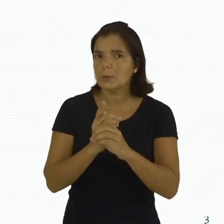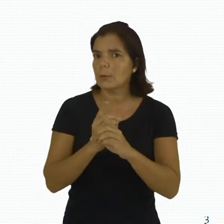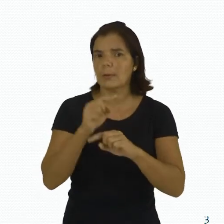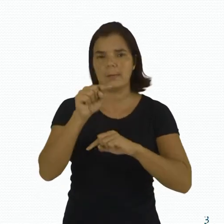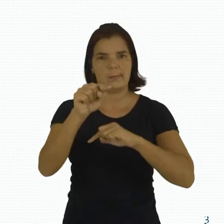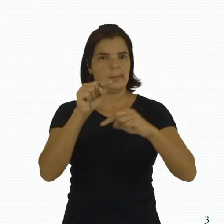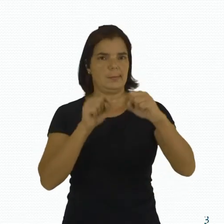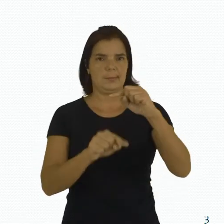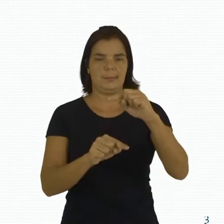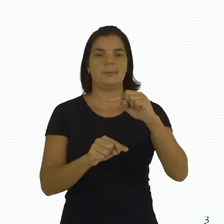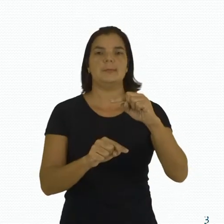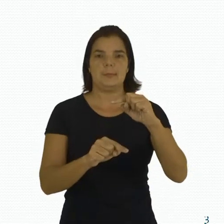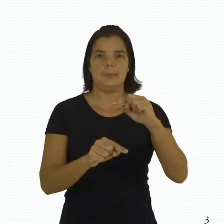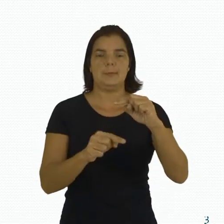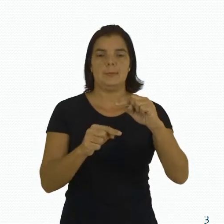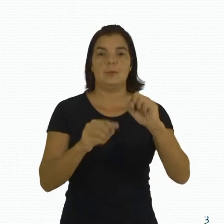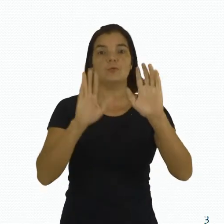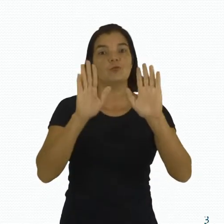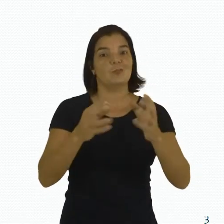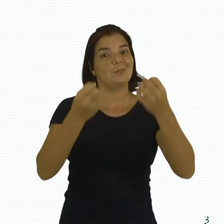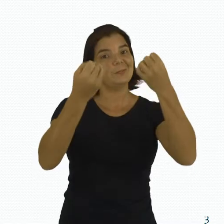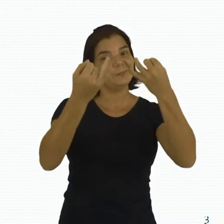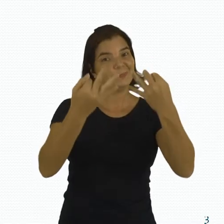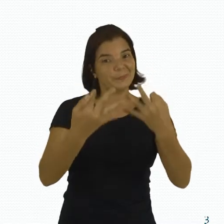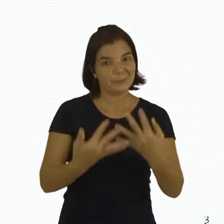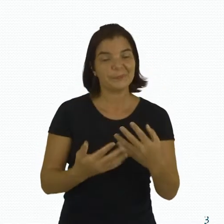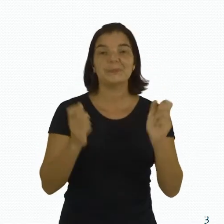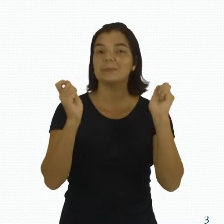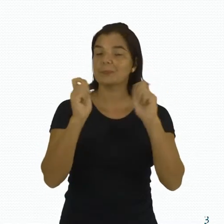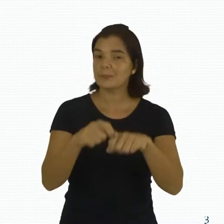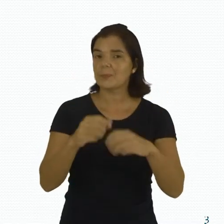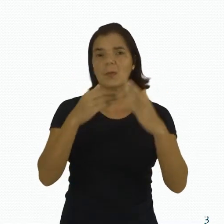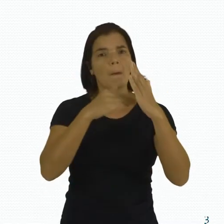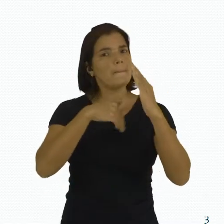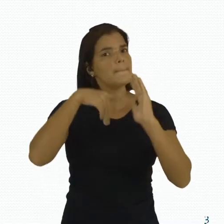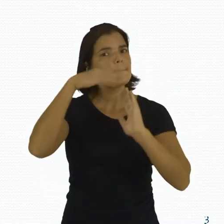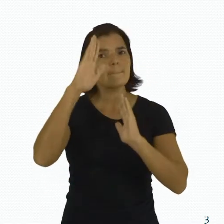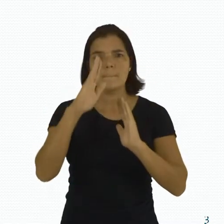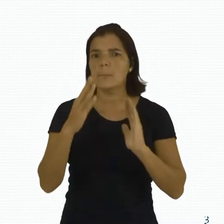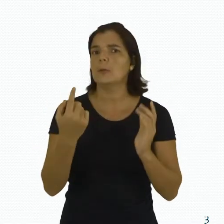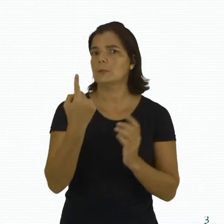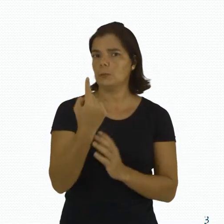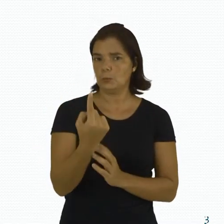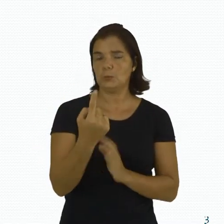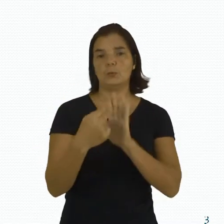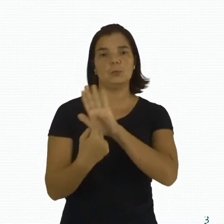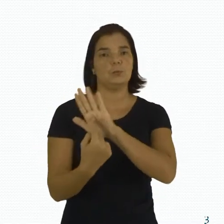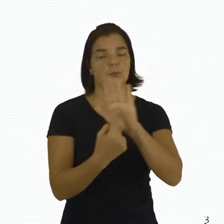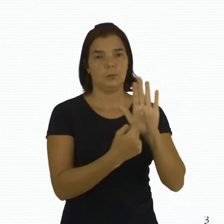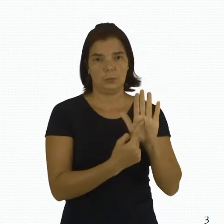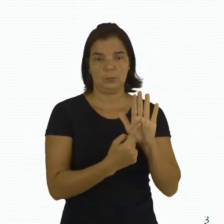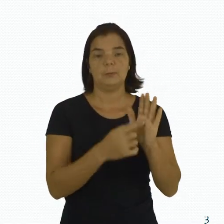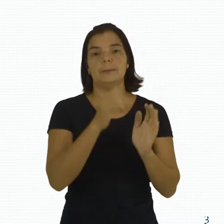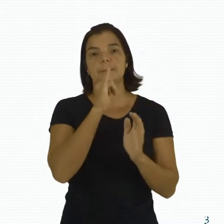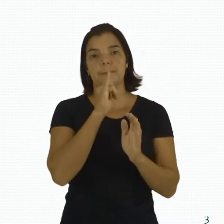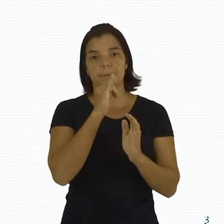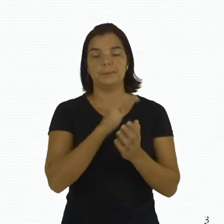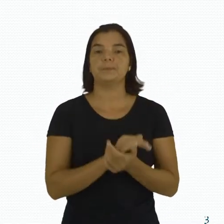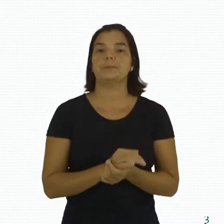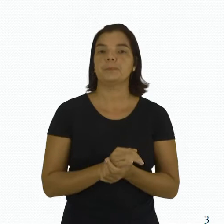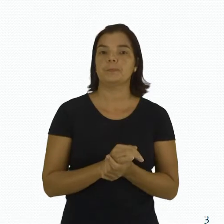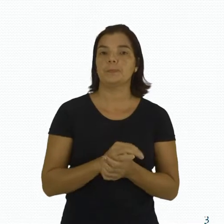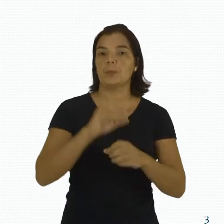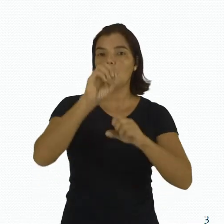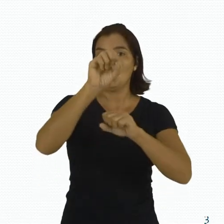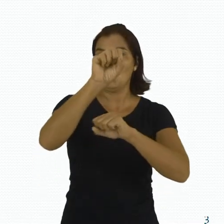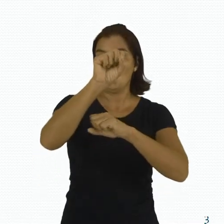viu aí que nós temos o conceito de frações equivalentes. Então, eu posso encontrar mais de uma fração que representa essa dízima aí. Por exemplo, a fração